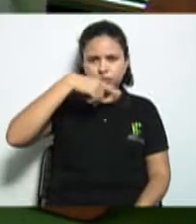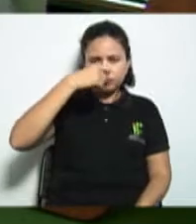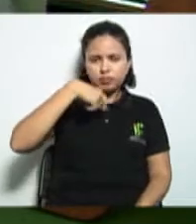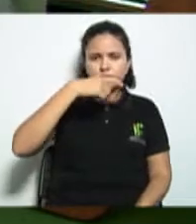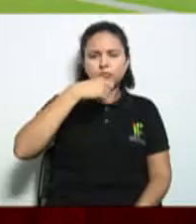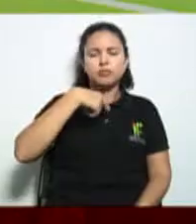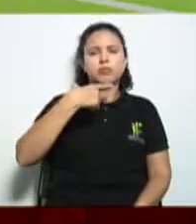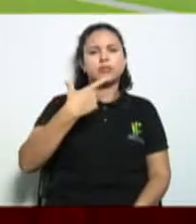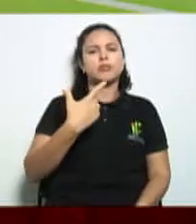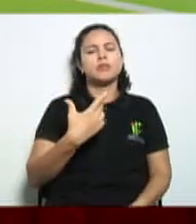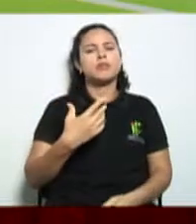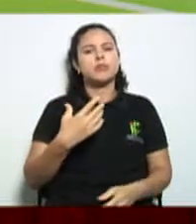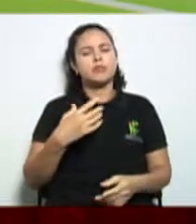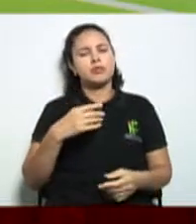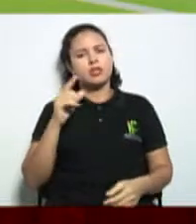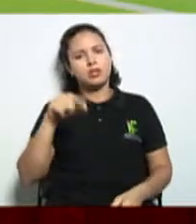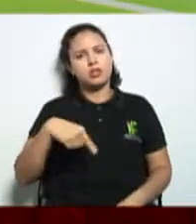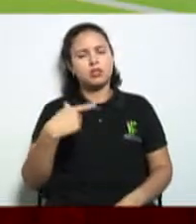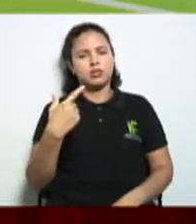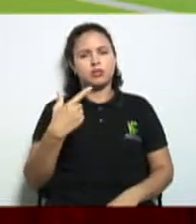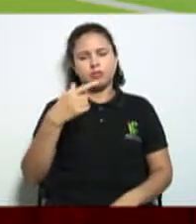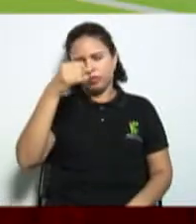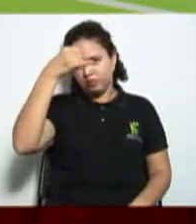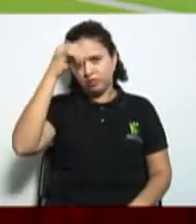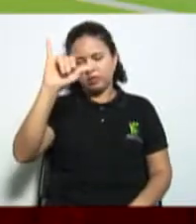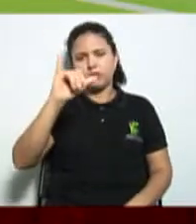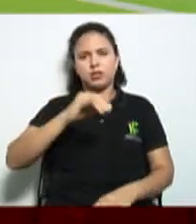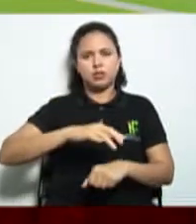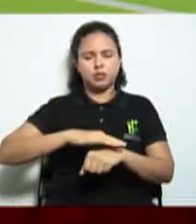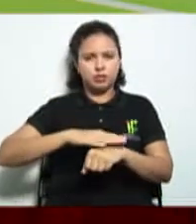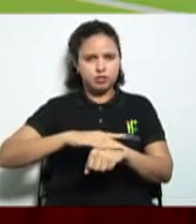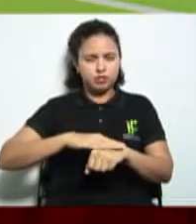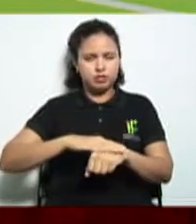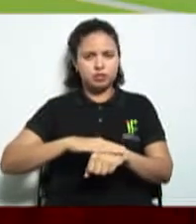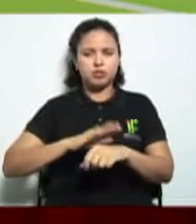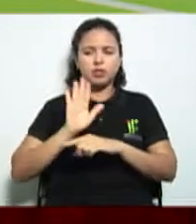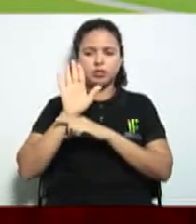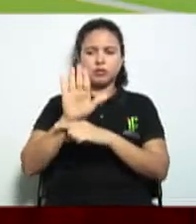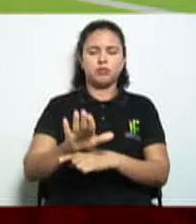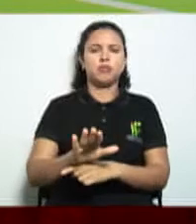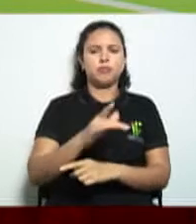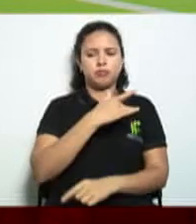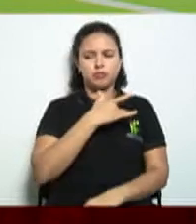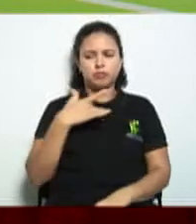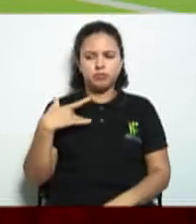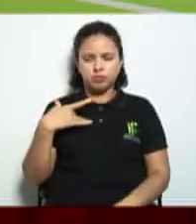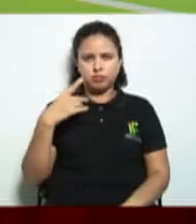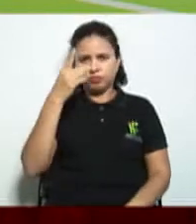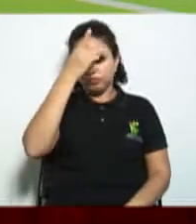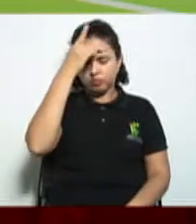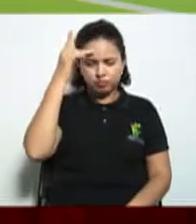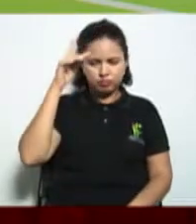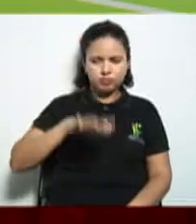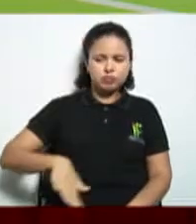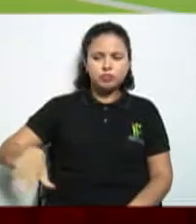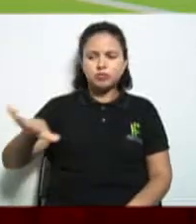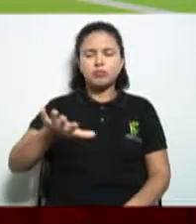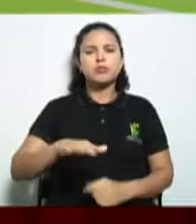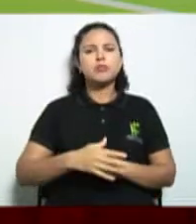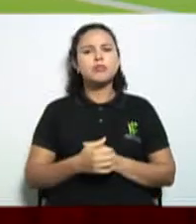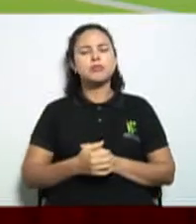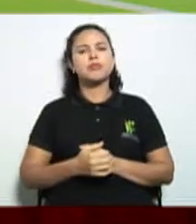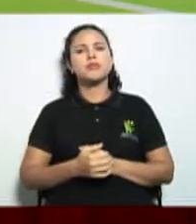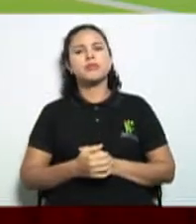aberto. Então, ela tem uma contribuição, vai melhorar a qualidade de saúde das pessoas. Então, relevante socialmente significa isso, que vai